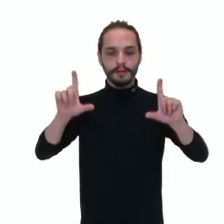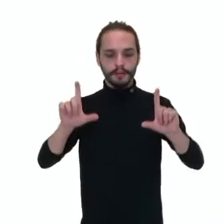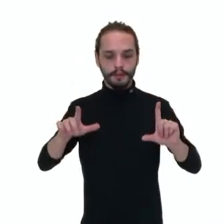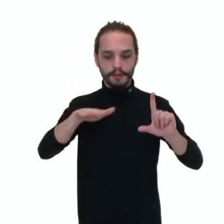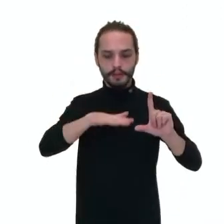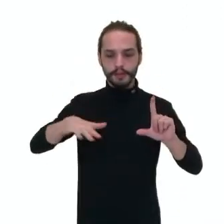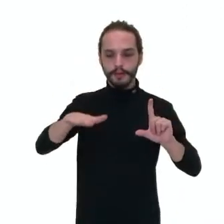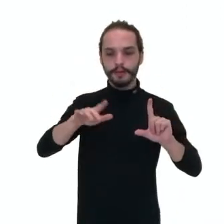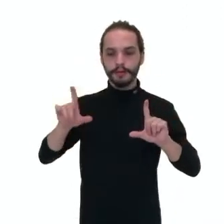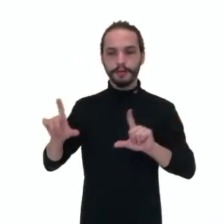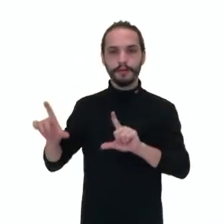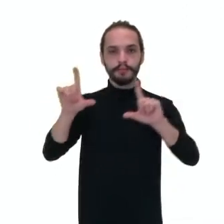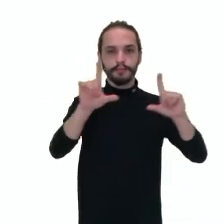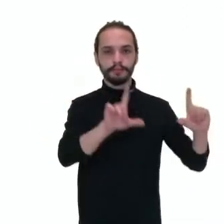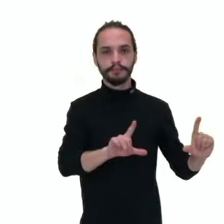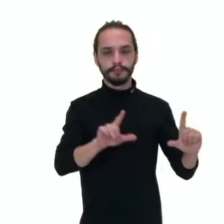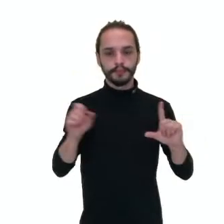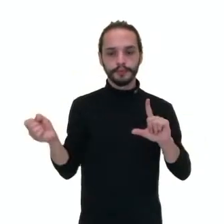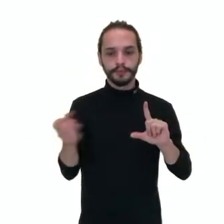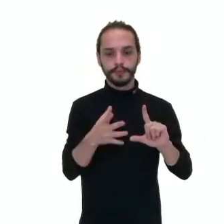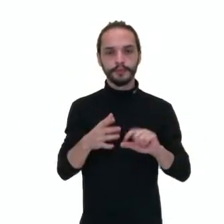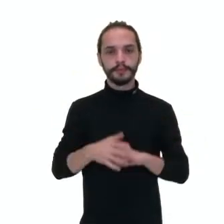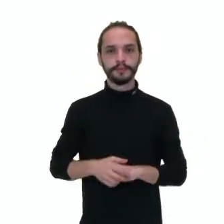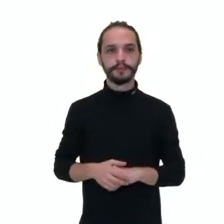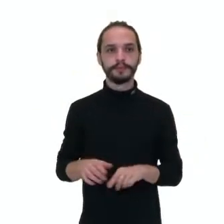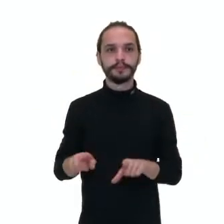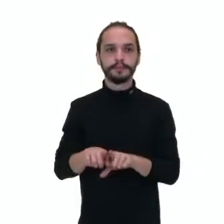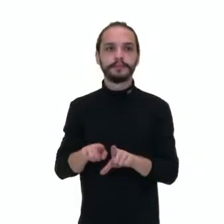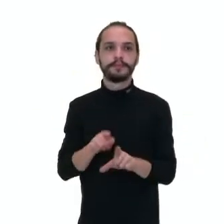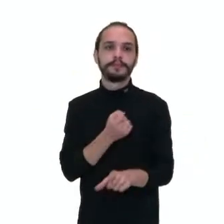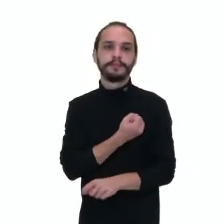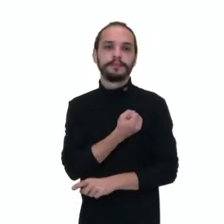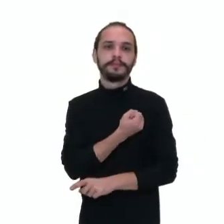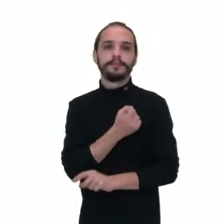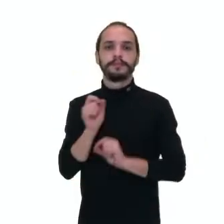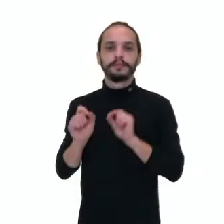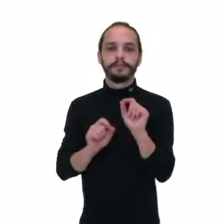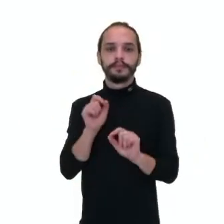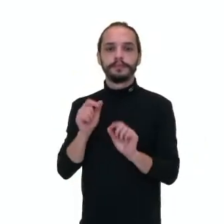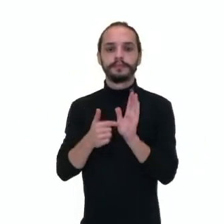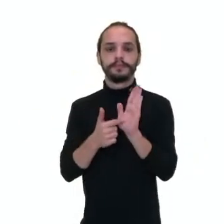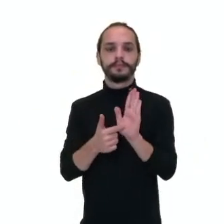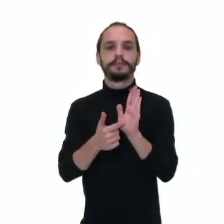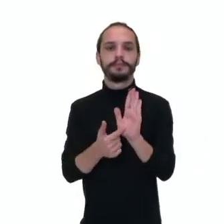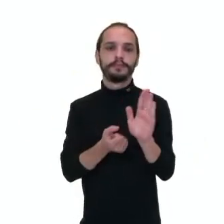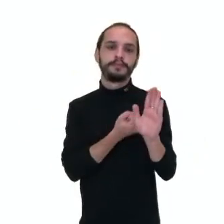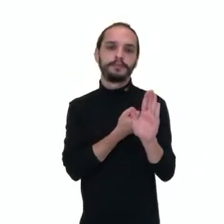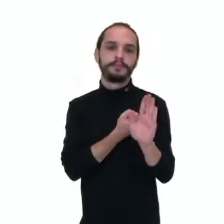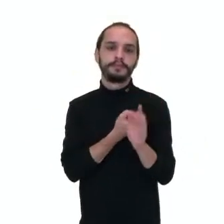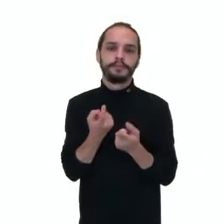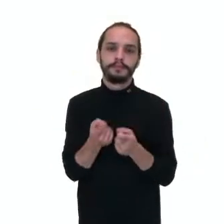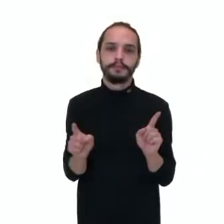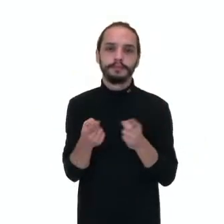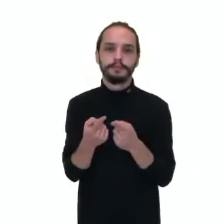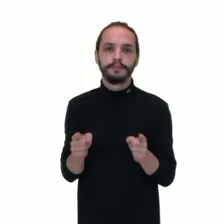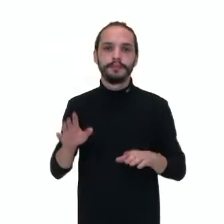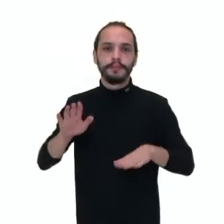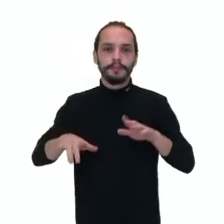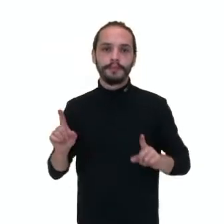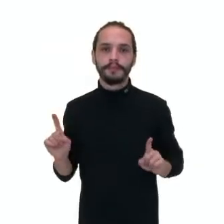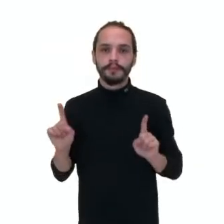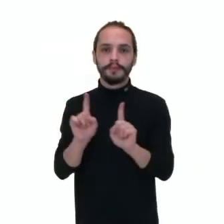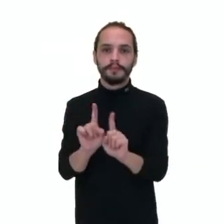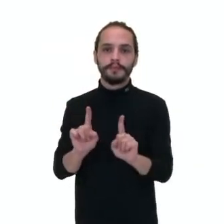próximo ambiente. Então mudou o quadro. E nós temos os números. Números, o que é? Os números são os números musicais, quando existe um duo, um dueto, um